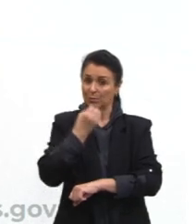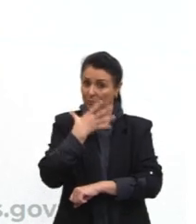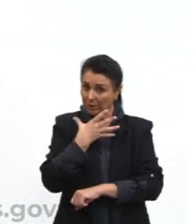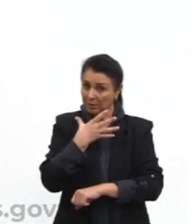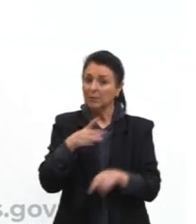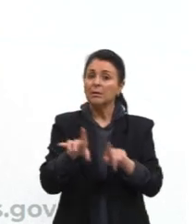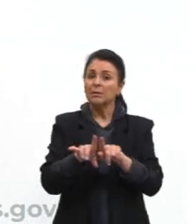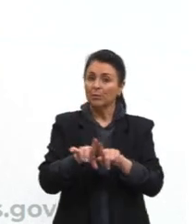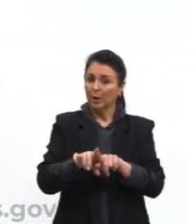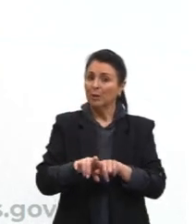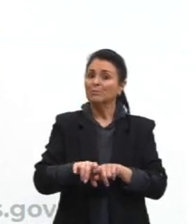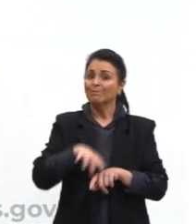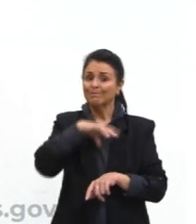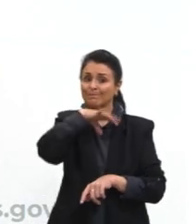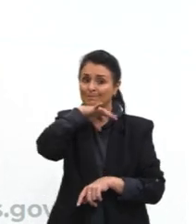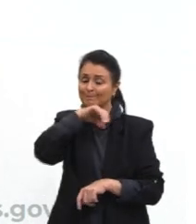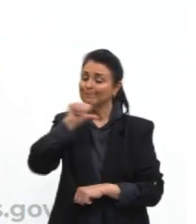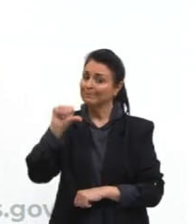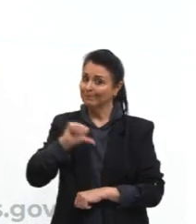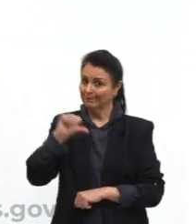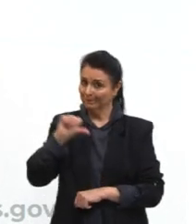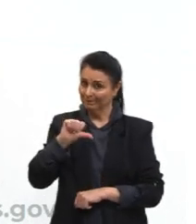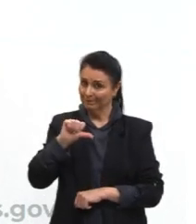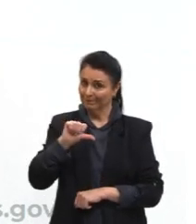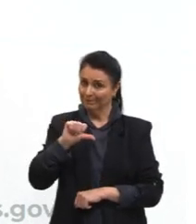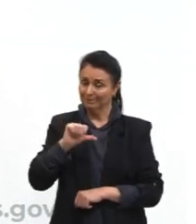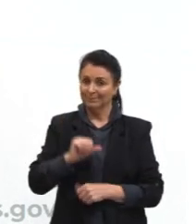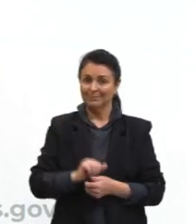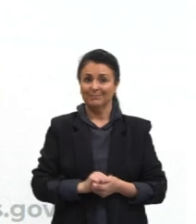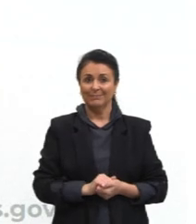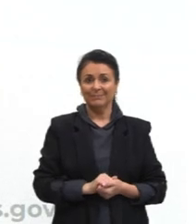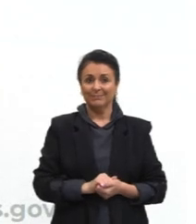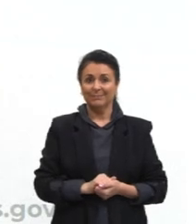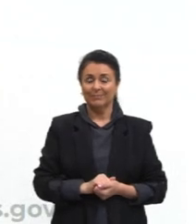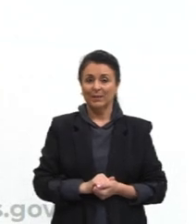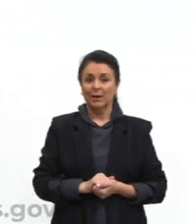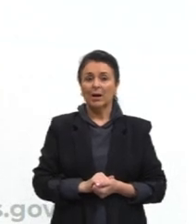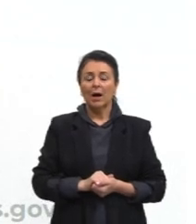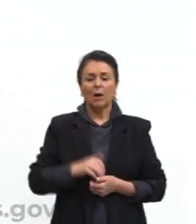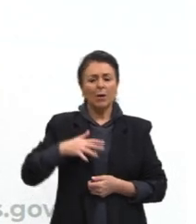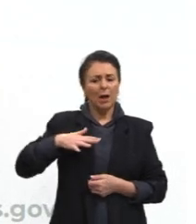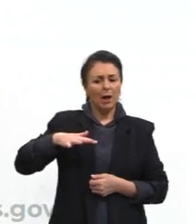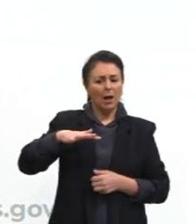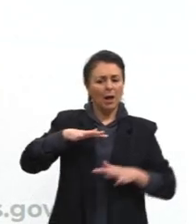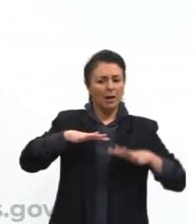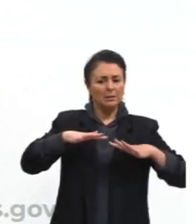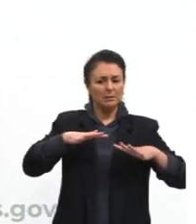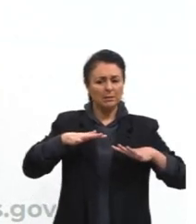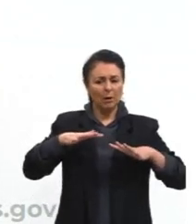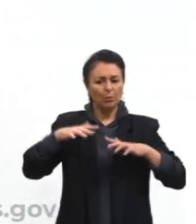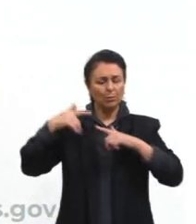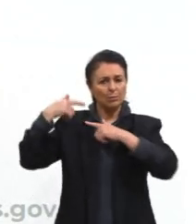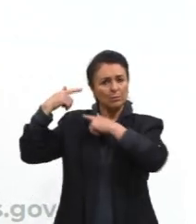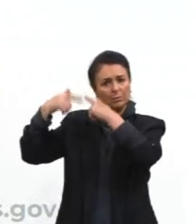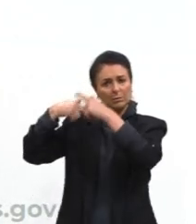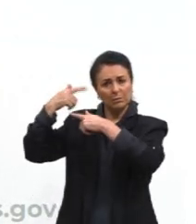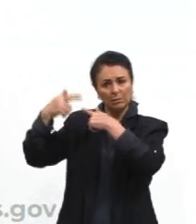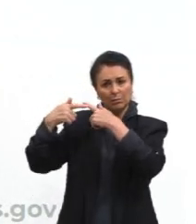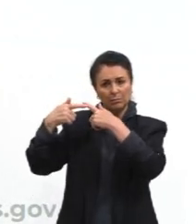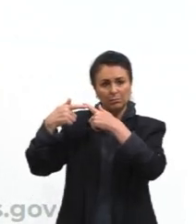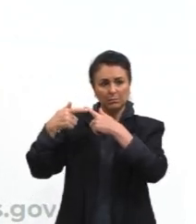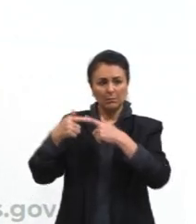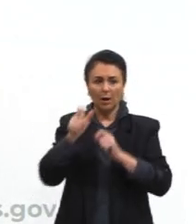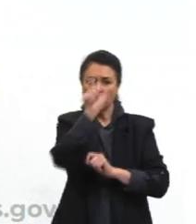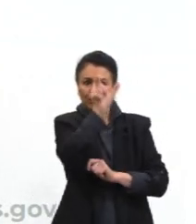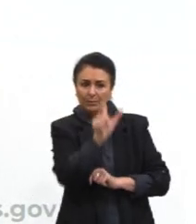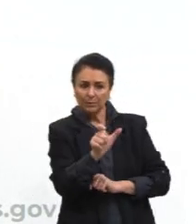quanto para o mal para o não bem o e Ação tradicional o ator